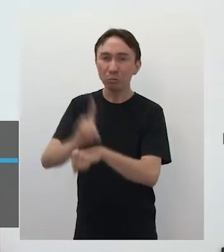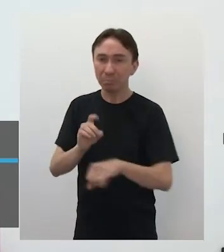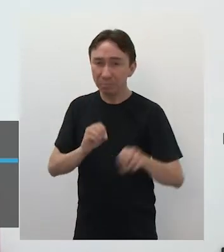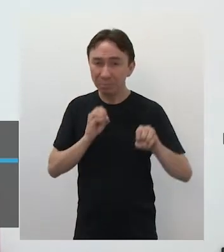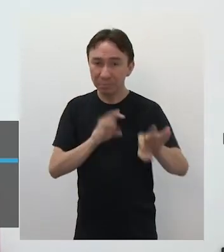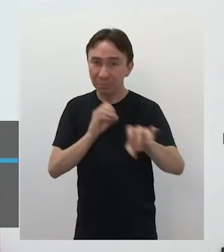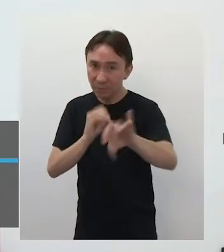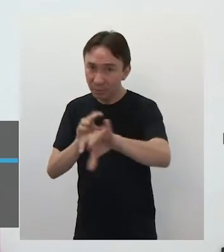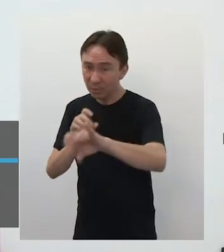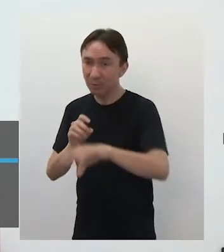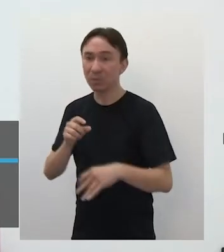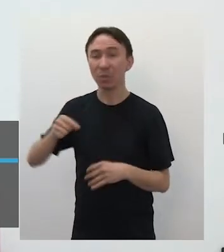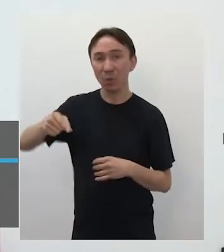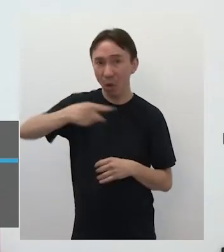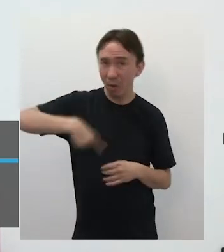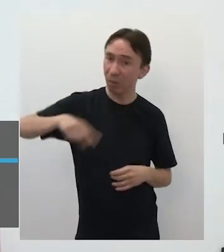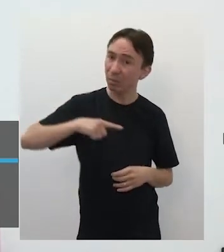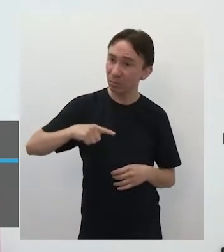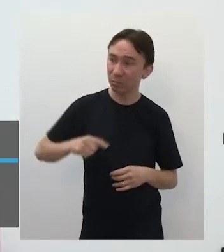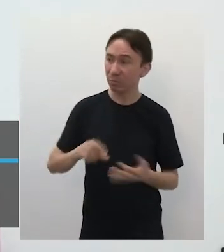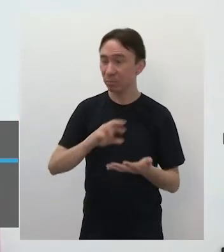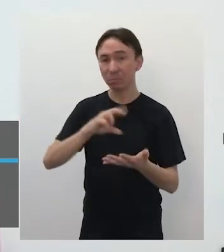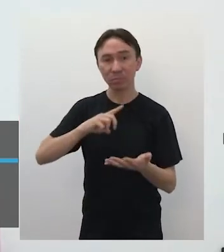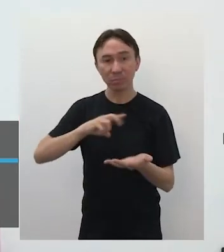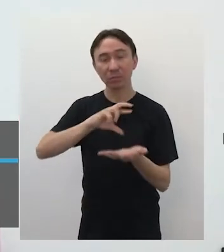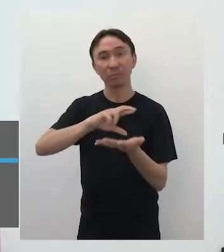nós chegarmos até aqui.